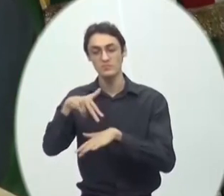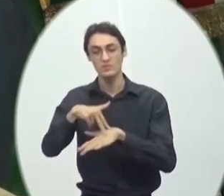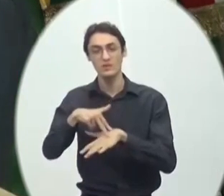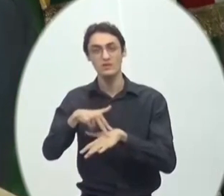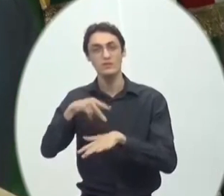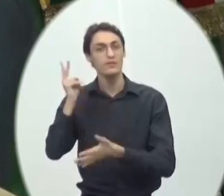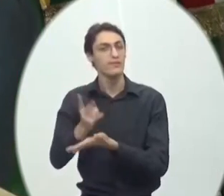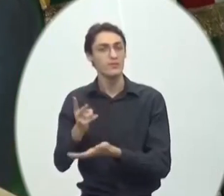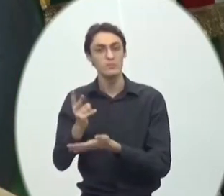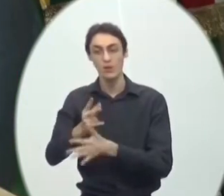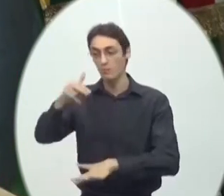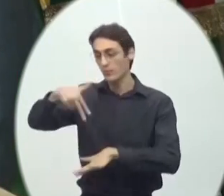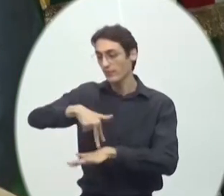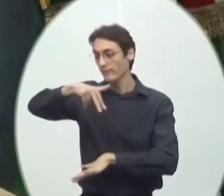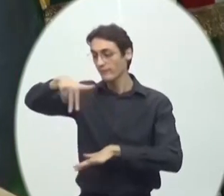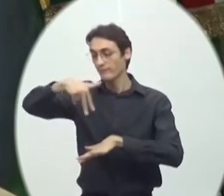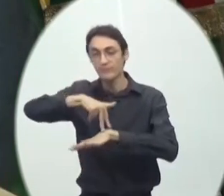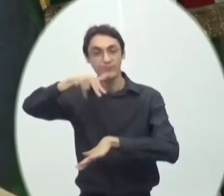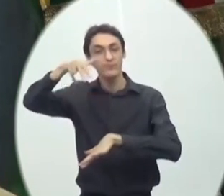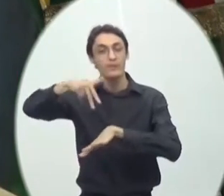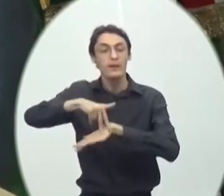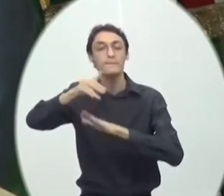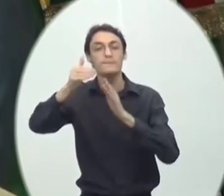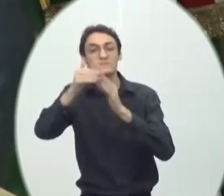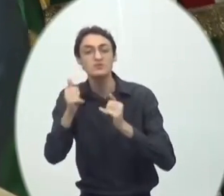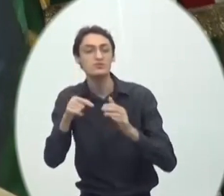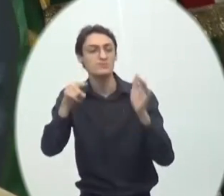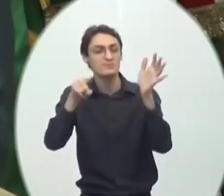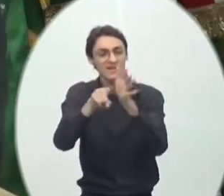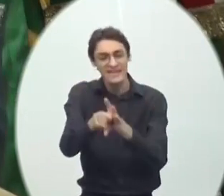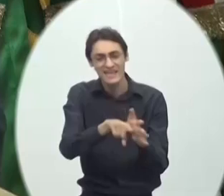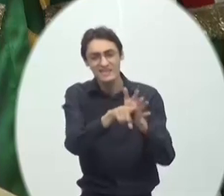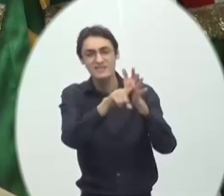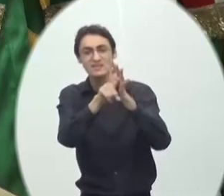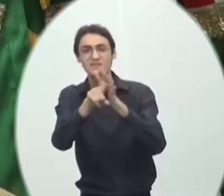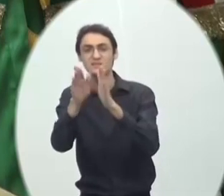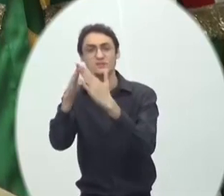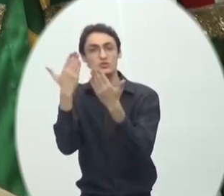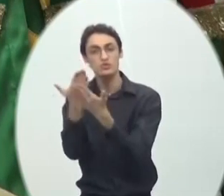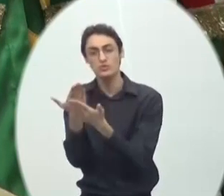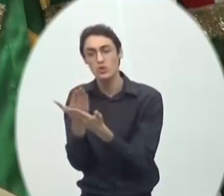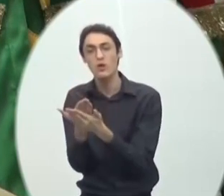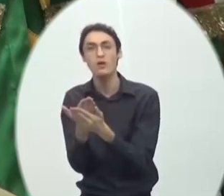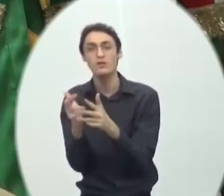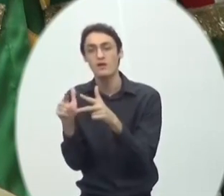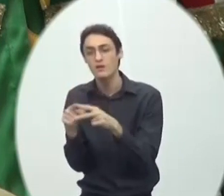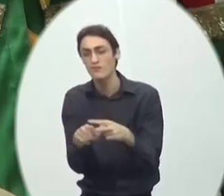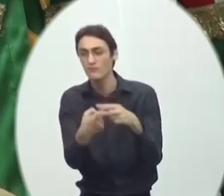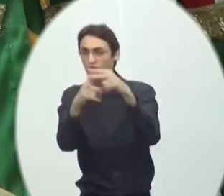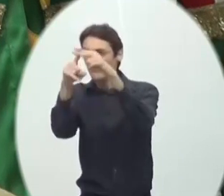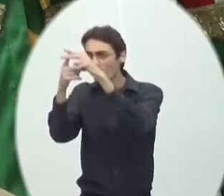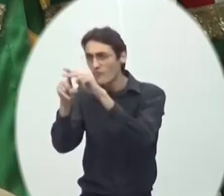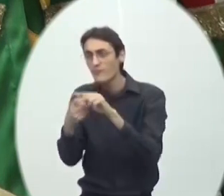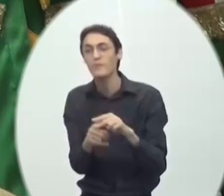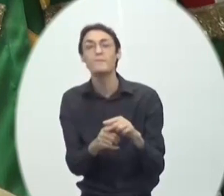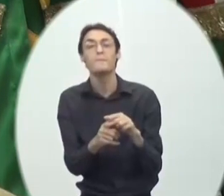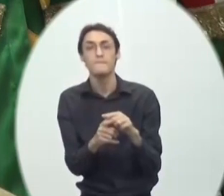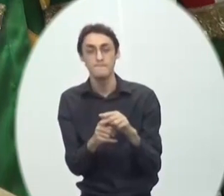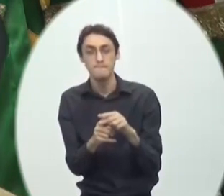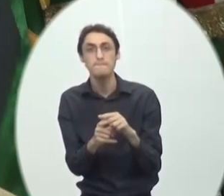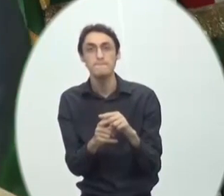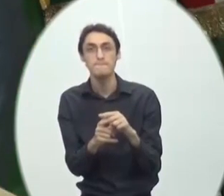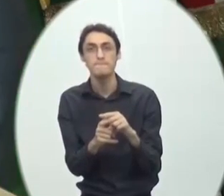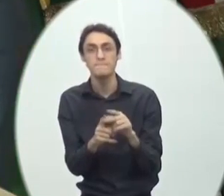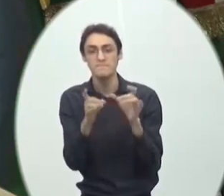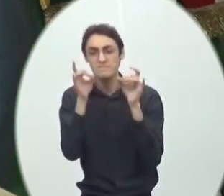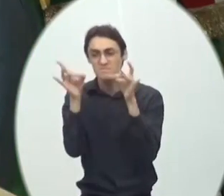nessa tribuna para pedir para que analisem os colégios, né, as reformas dos colégios, né, para não